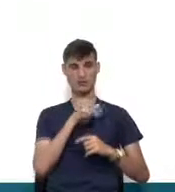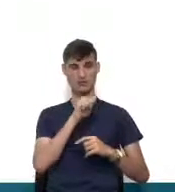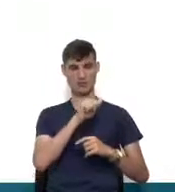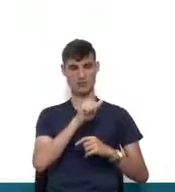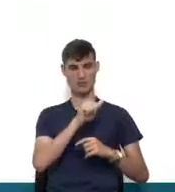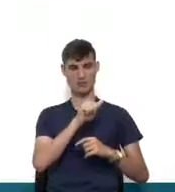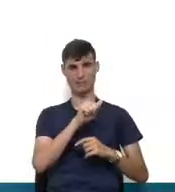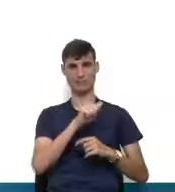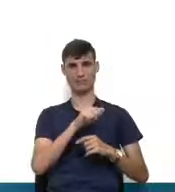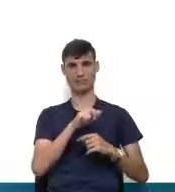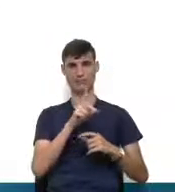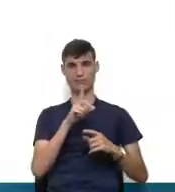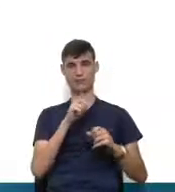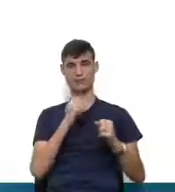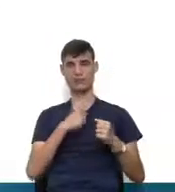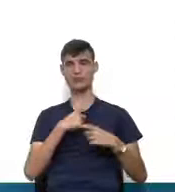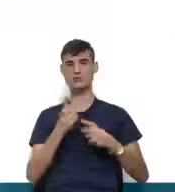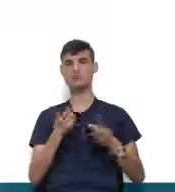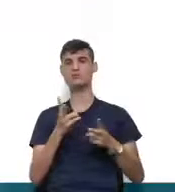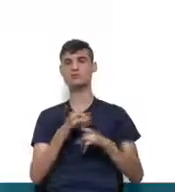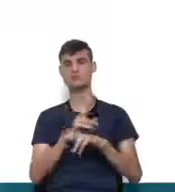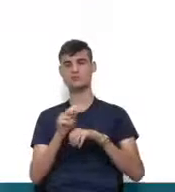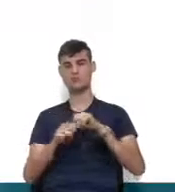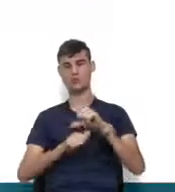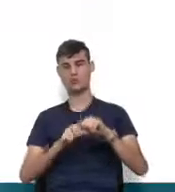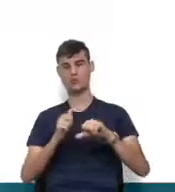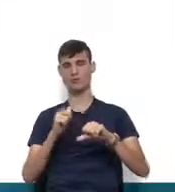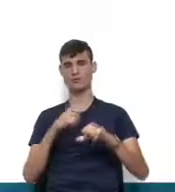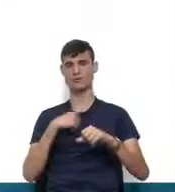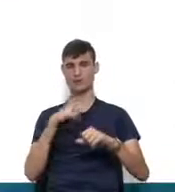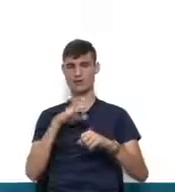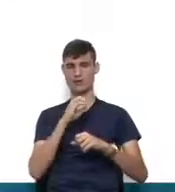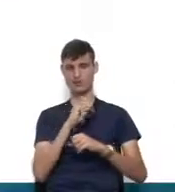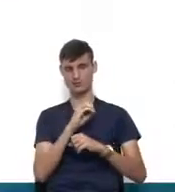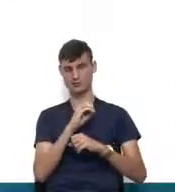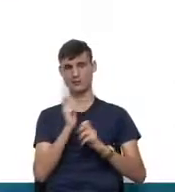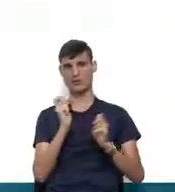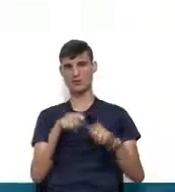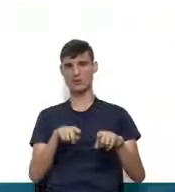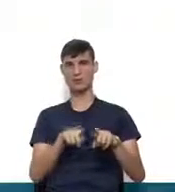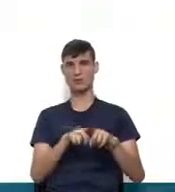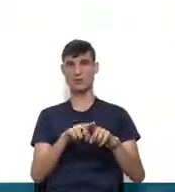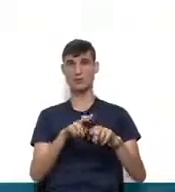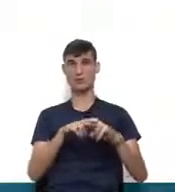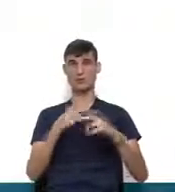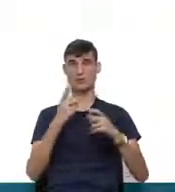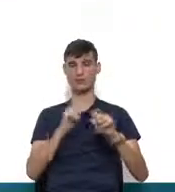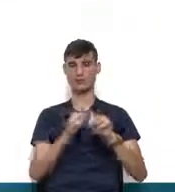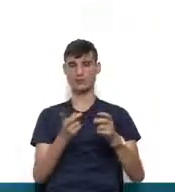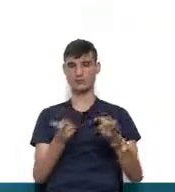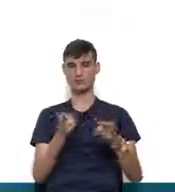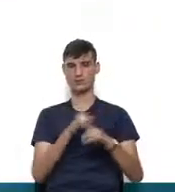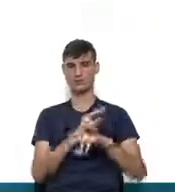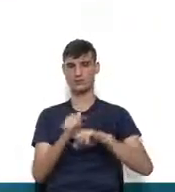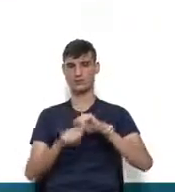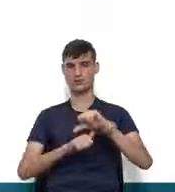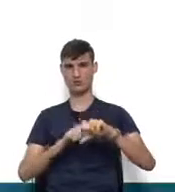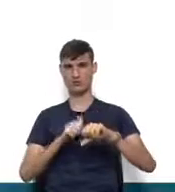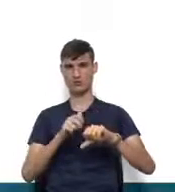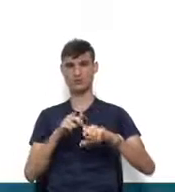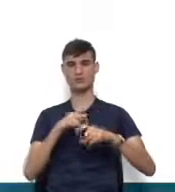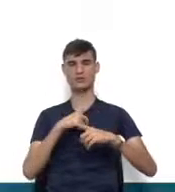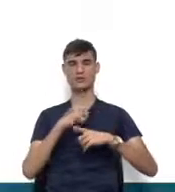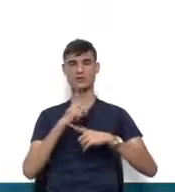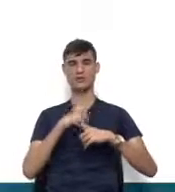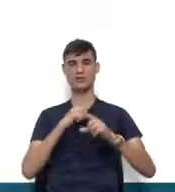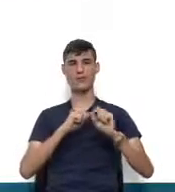neste caso, eu posso substituir como sendo, vai dar um 0 aqui, tá? Então, quando eu faço essa substituição, eu vou